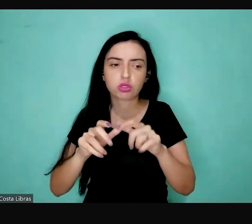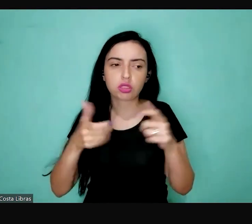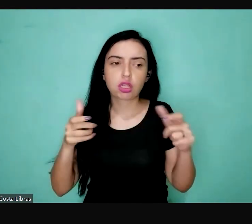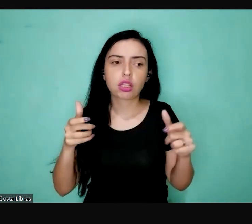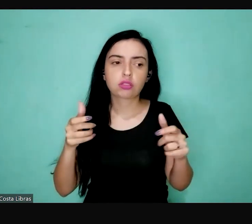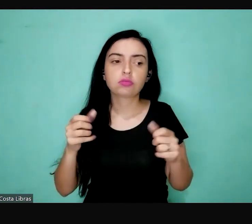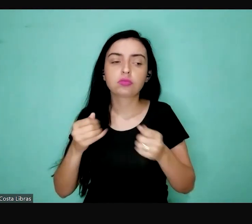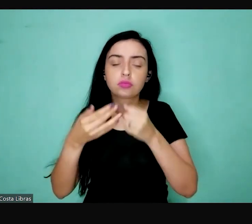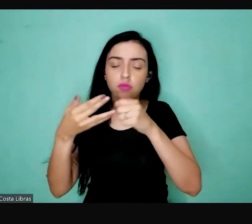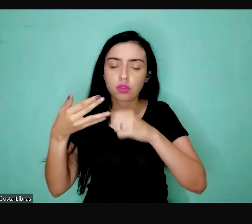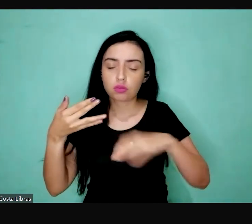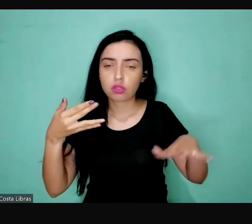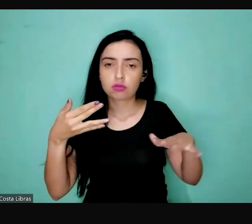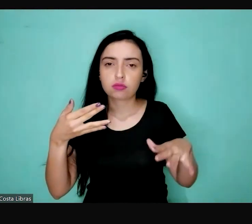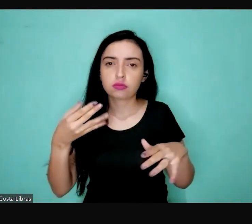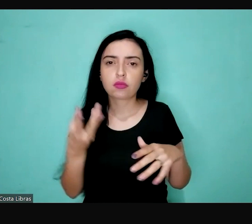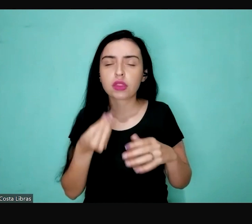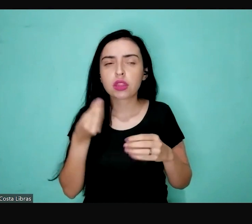jurisprudência. Então,